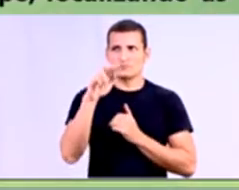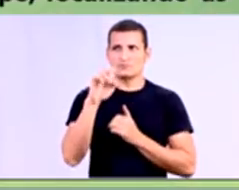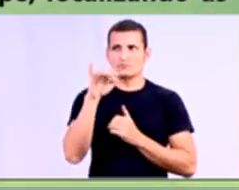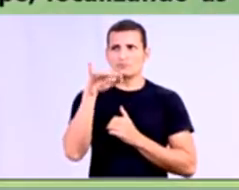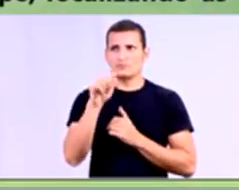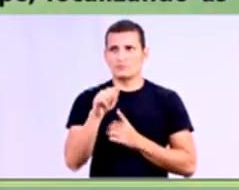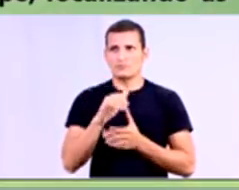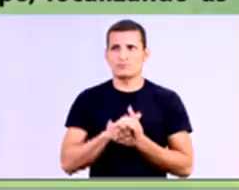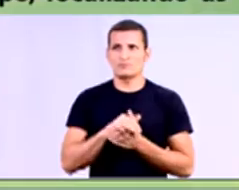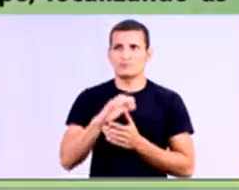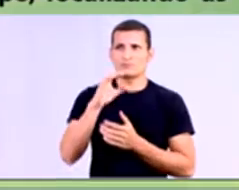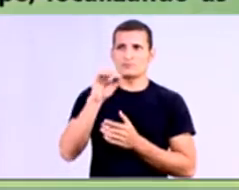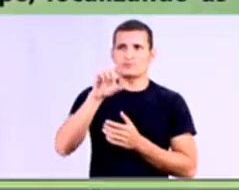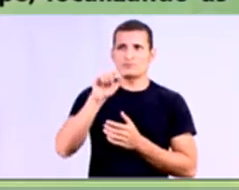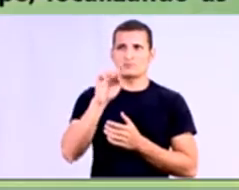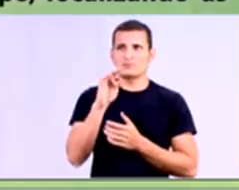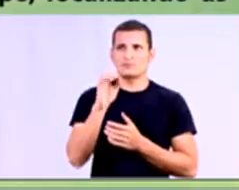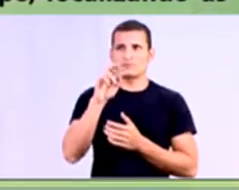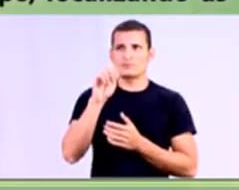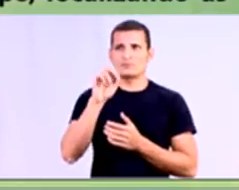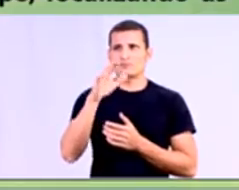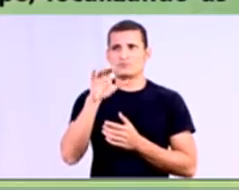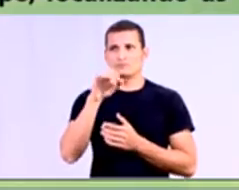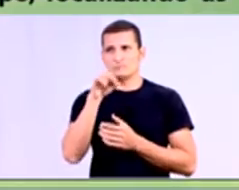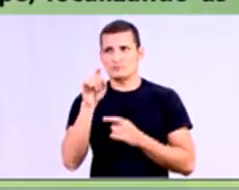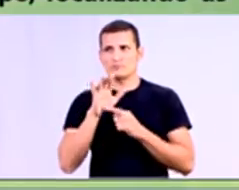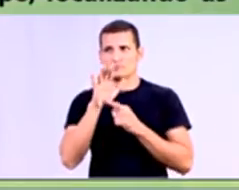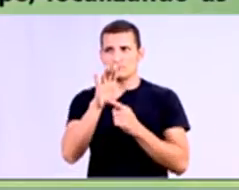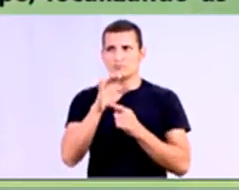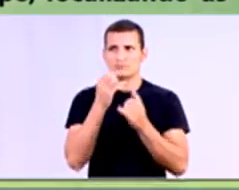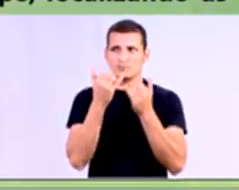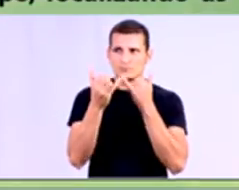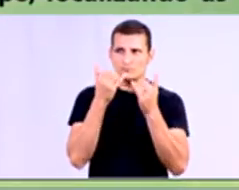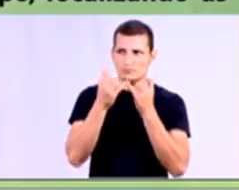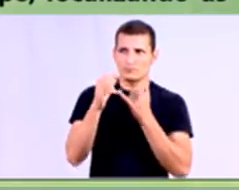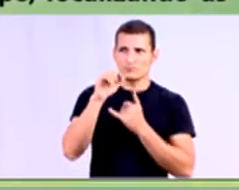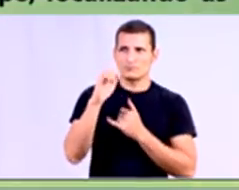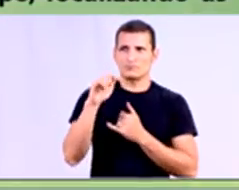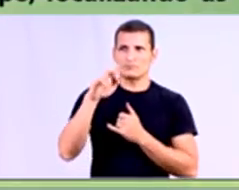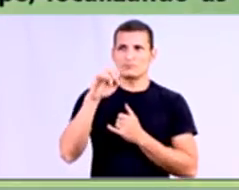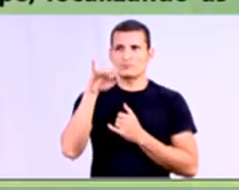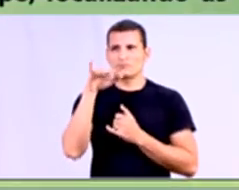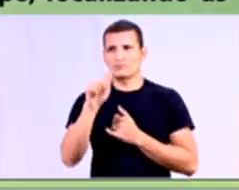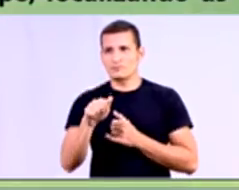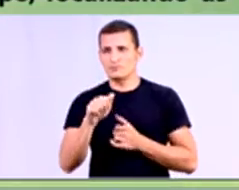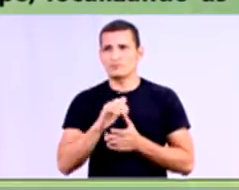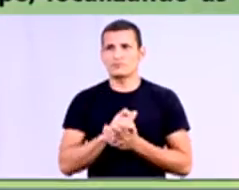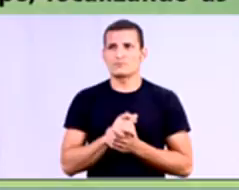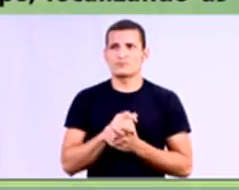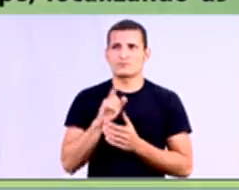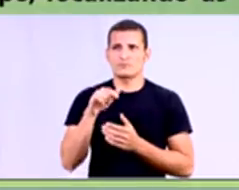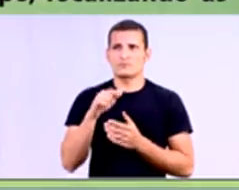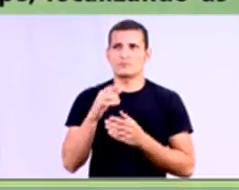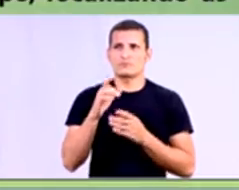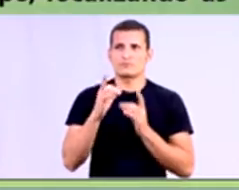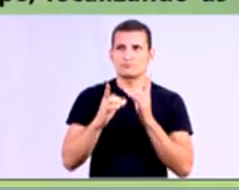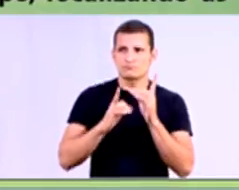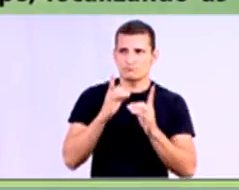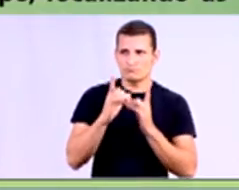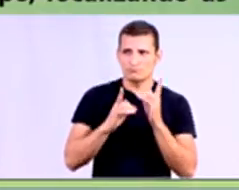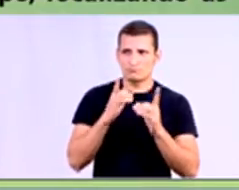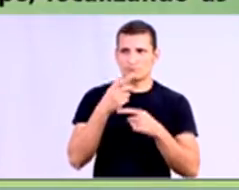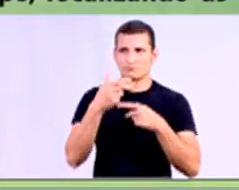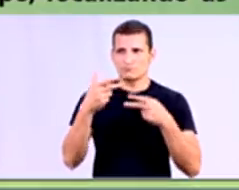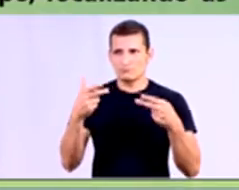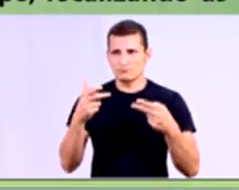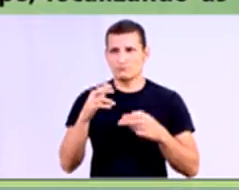O diagrama de colaboração, que mostra uma maneira semelhante ao diagrama de sequência, que é uma colaboração dinâmica entre os